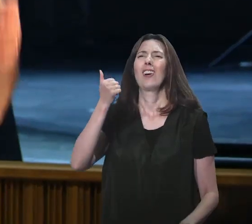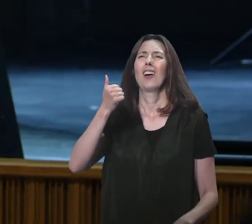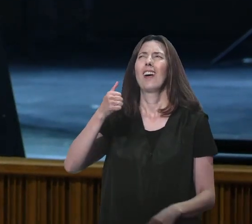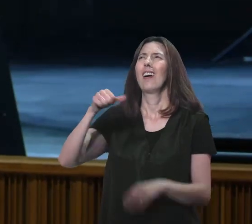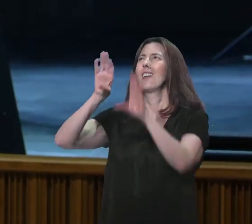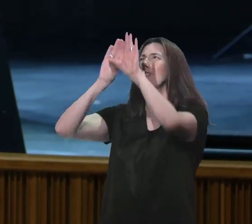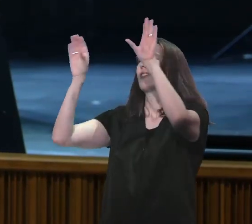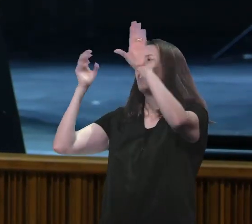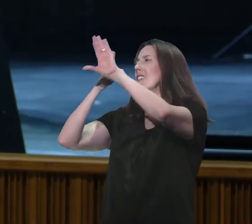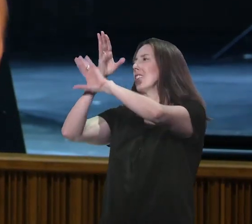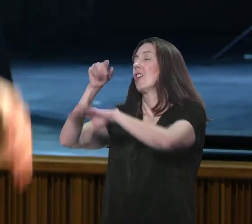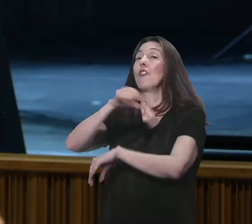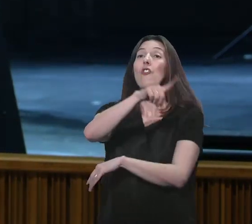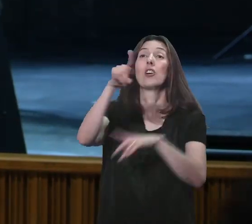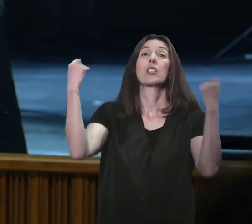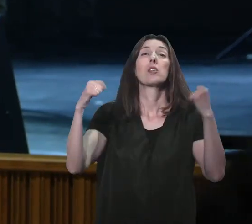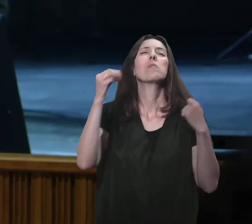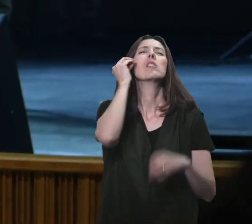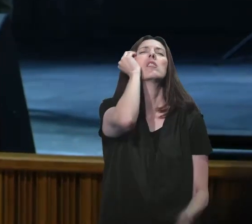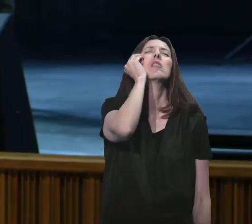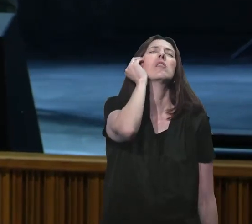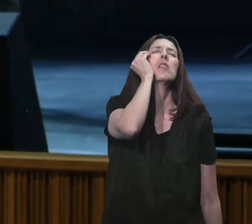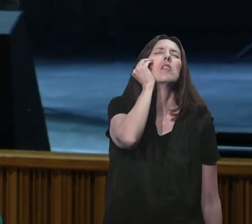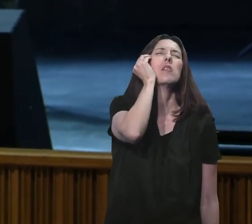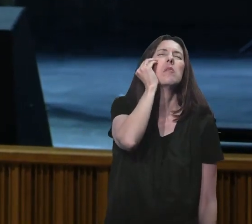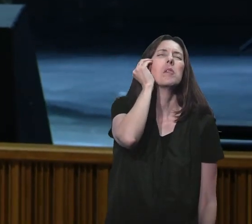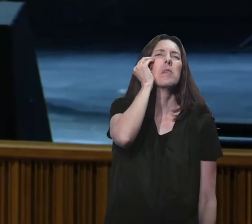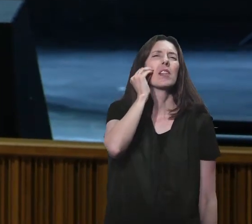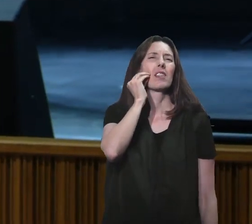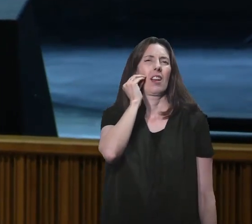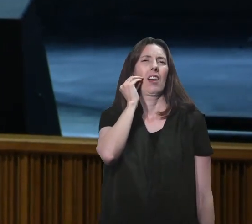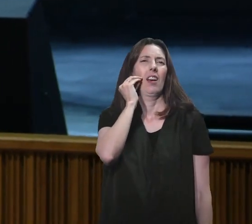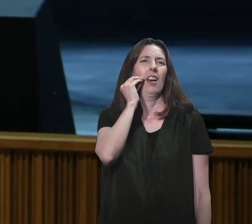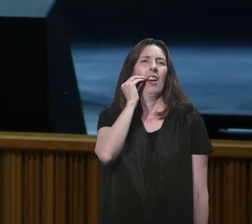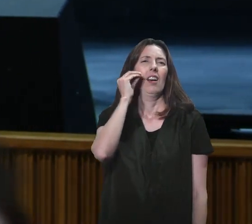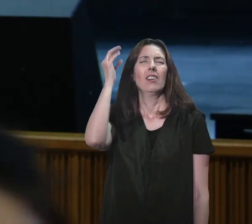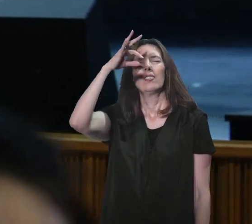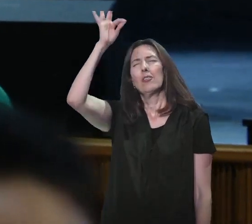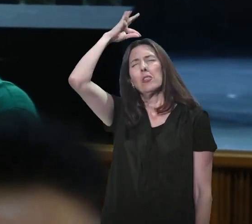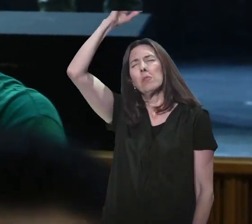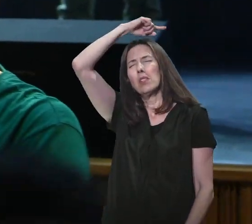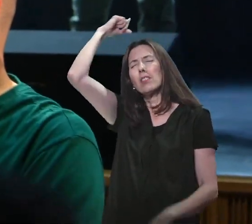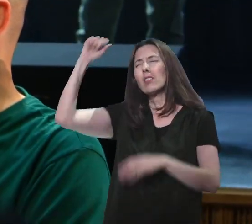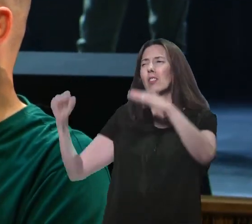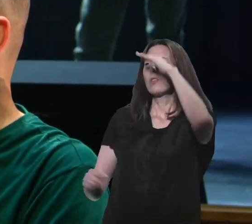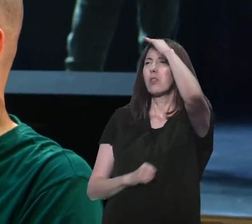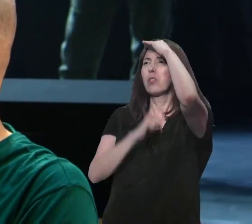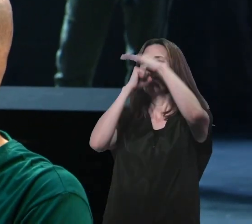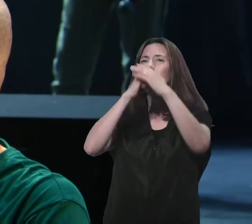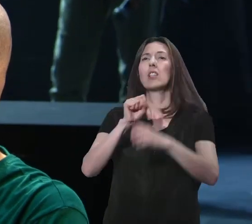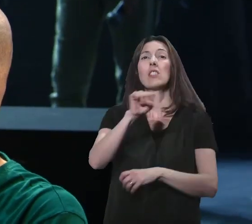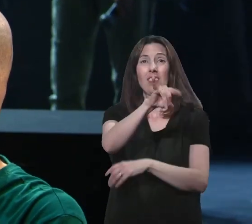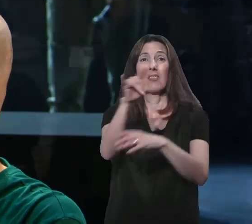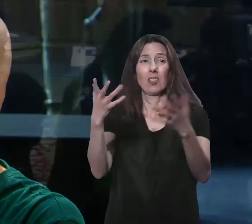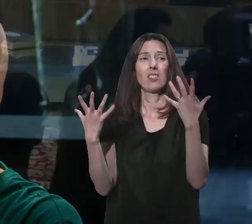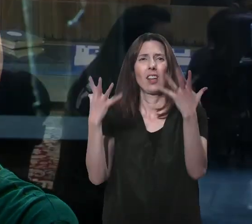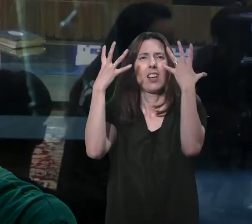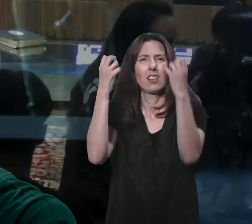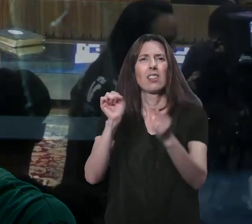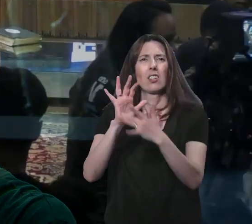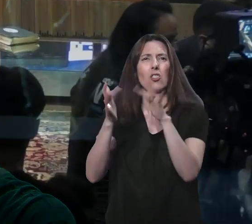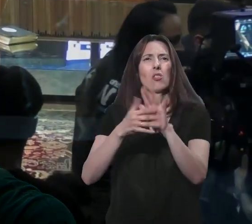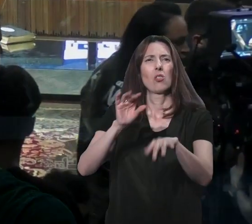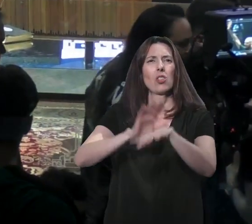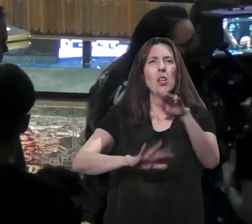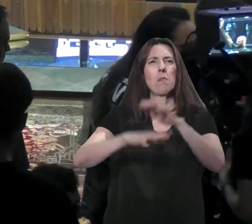Você precisa experimentar das águas do Espírito. Por isso, se você quer entregar a sua vida para Jesus, eu quero que você levante sua mão bem alta. Eu quero orar pela